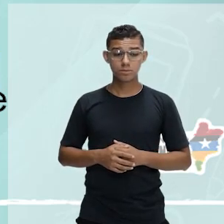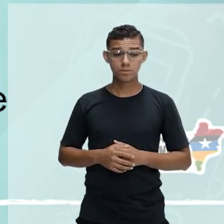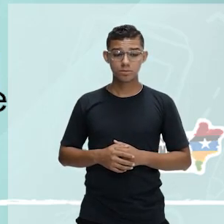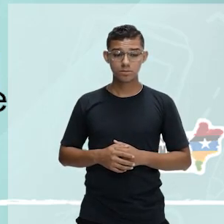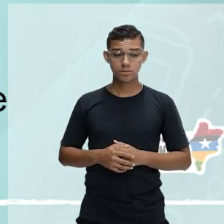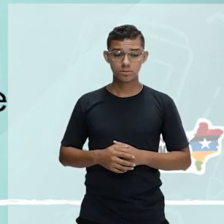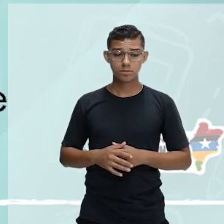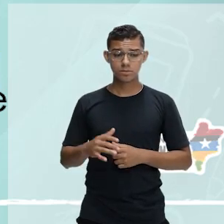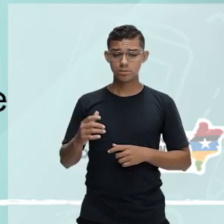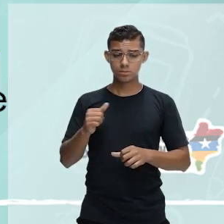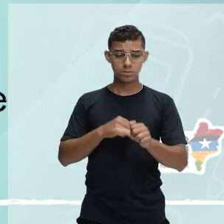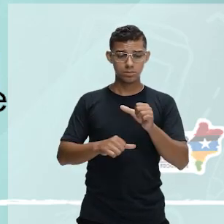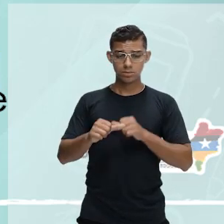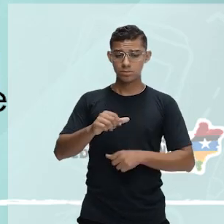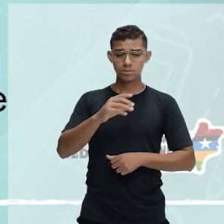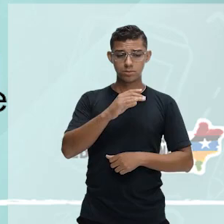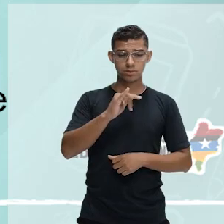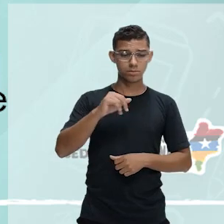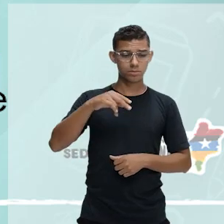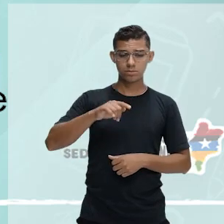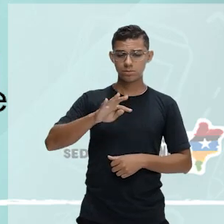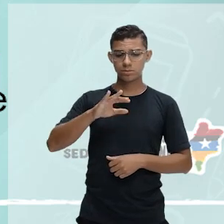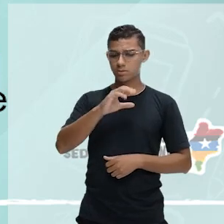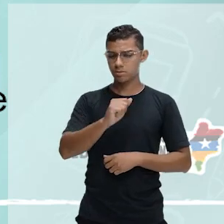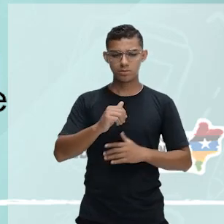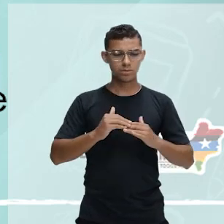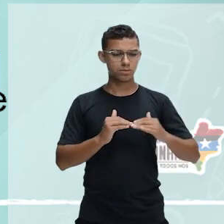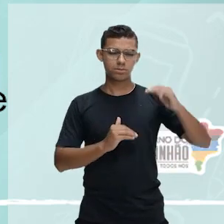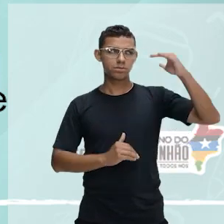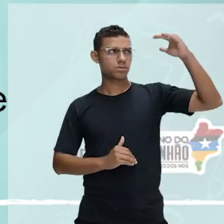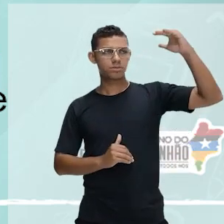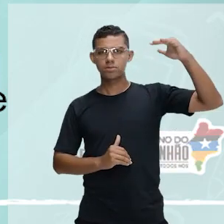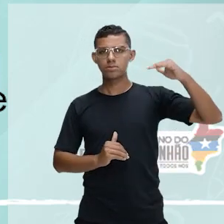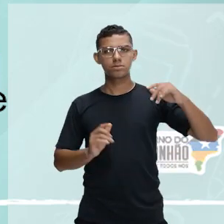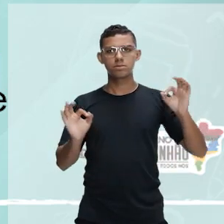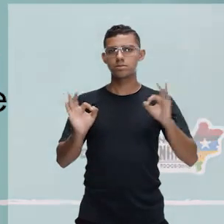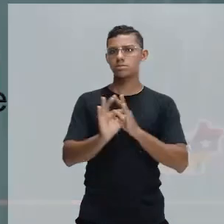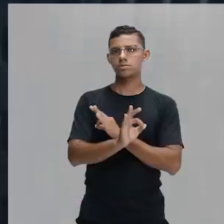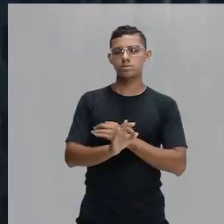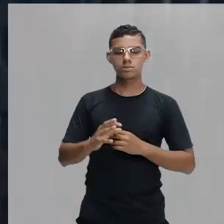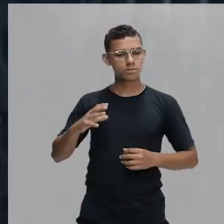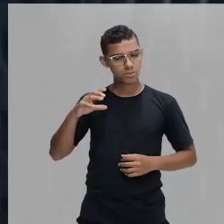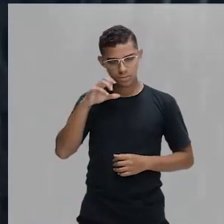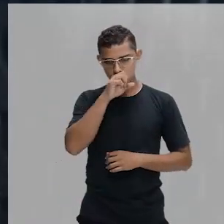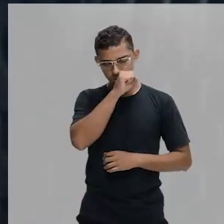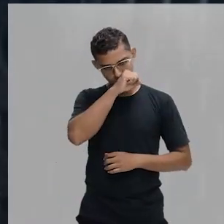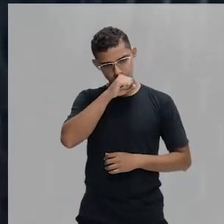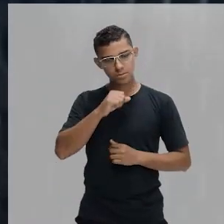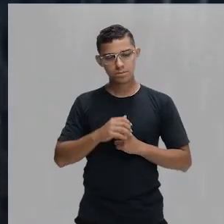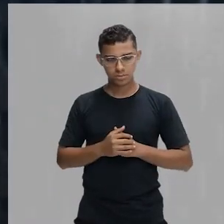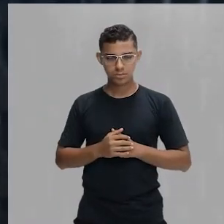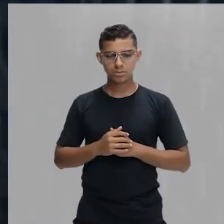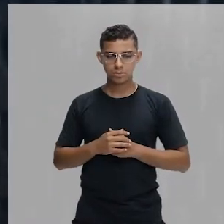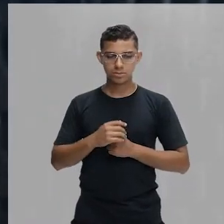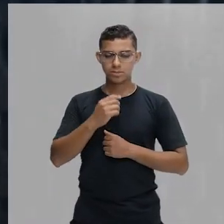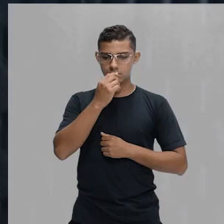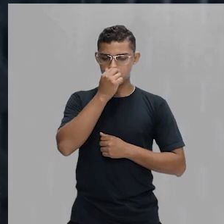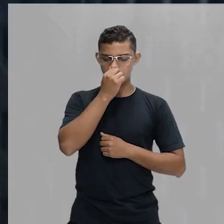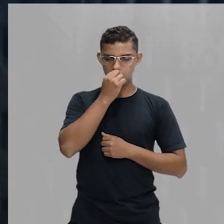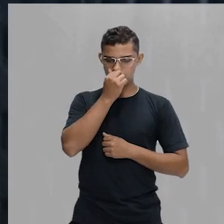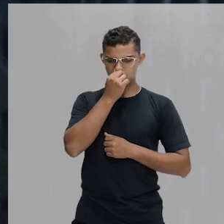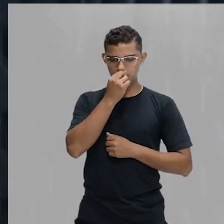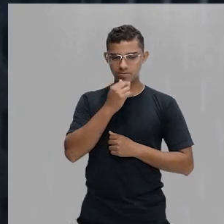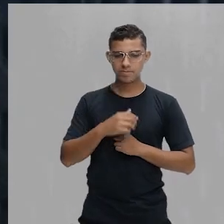Transformação de cinética em elétrica não é ligado à altura. Cinética não é ligada à altura, é ligada à velocidade. Né? E o 2, o gerador e a torre